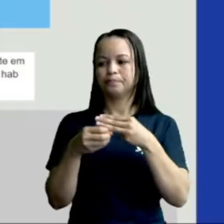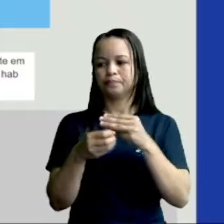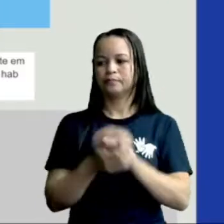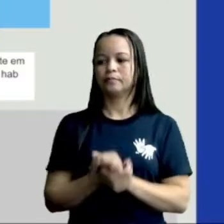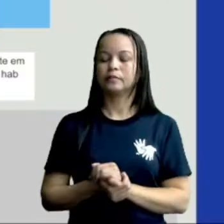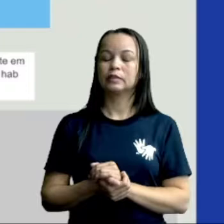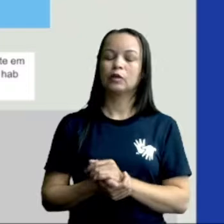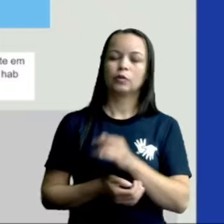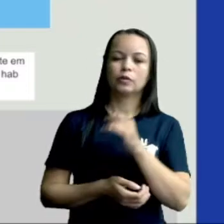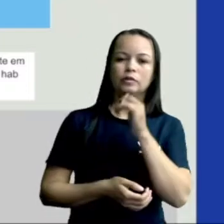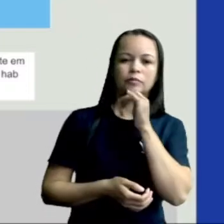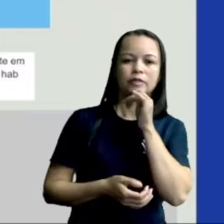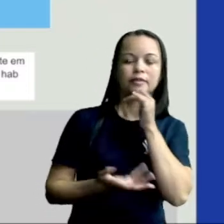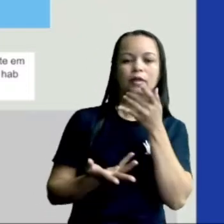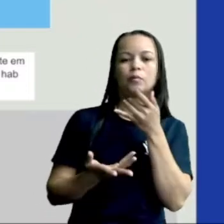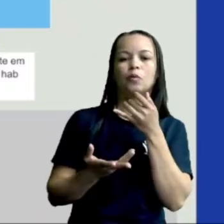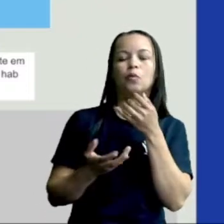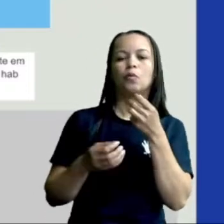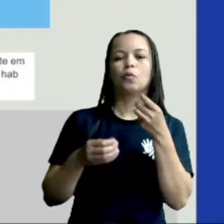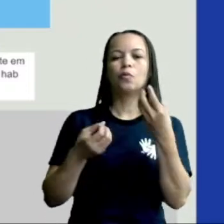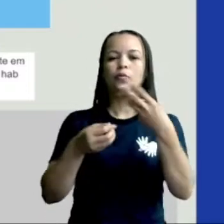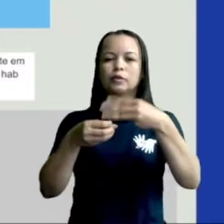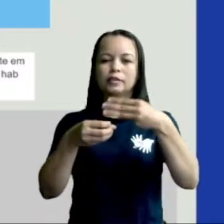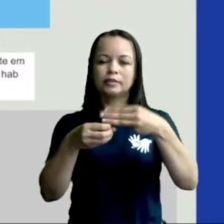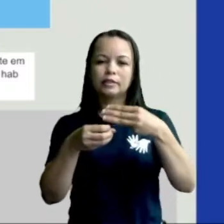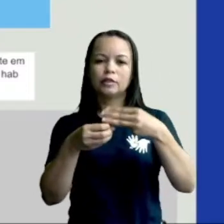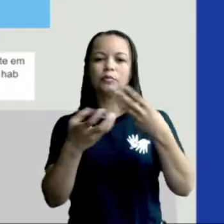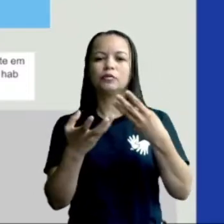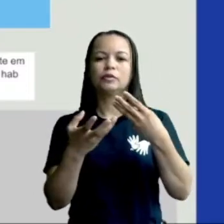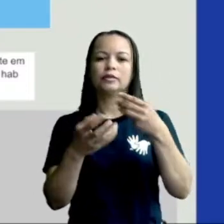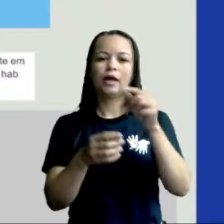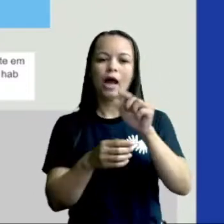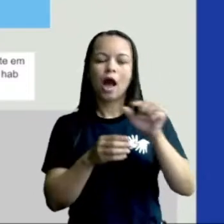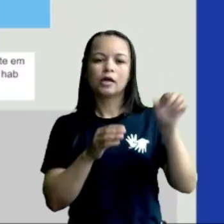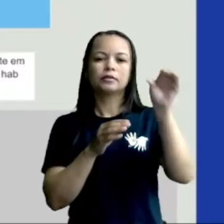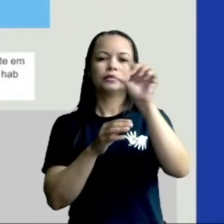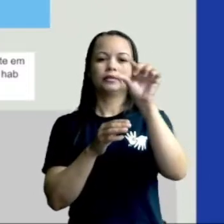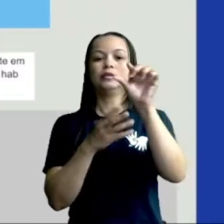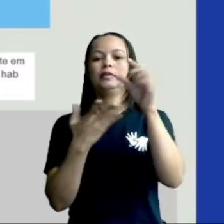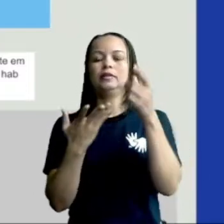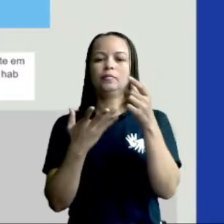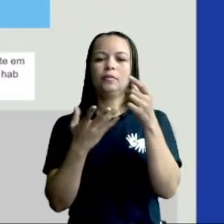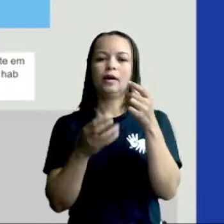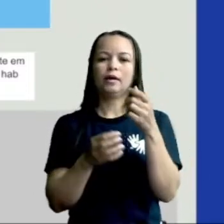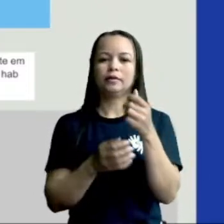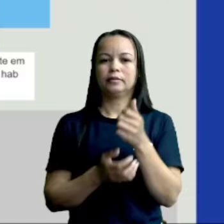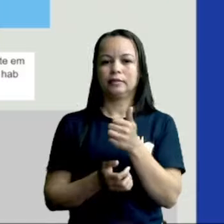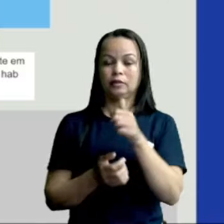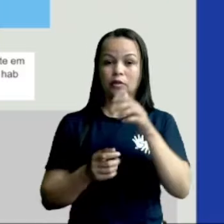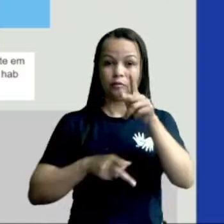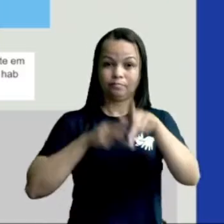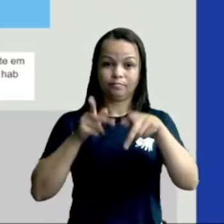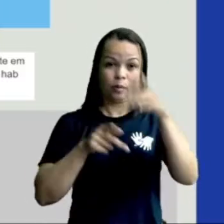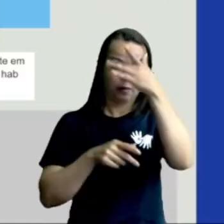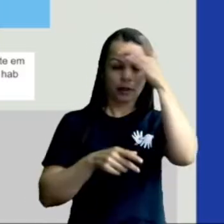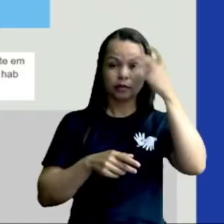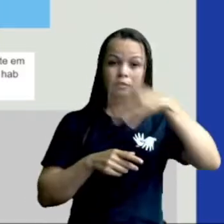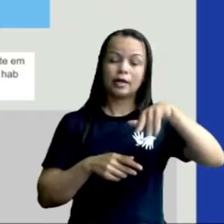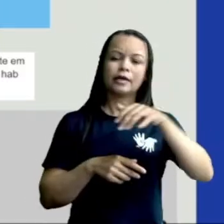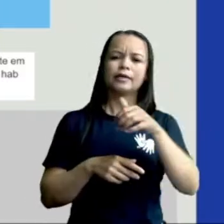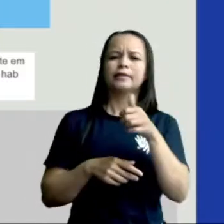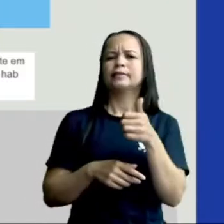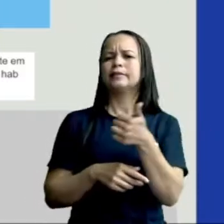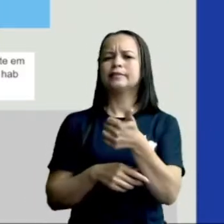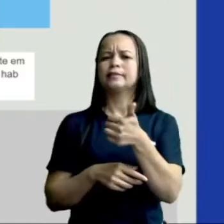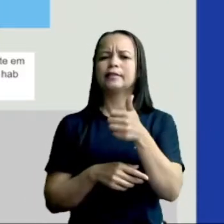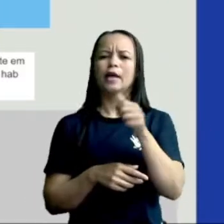o município que está em cinza está acima de 500 mil habitantes. O município que está em vermelho tem entre 100 mil